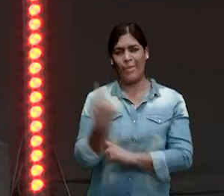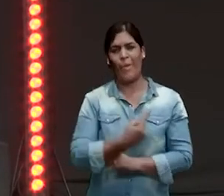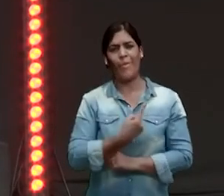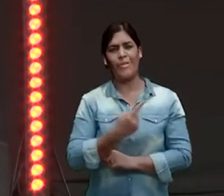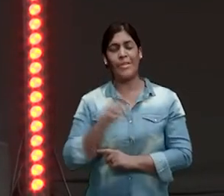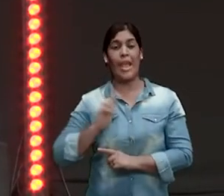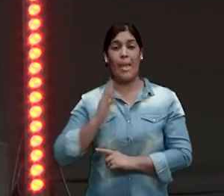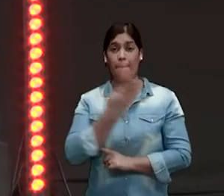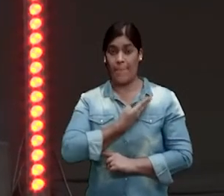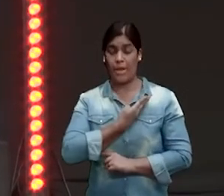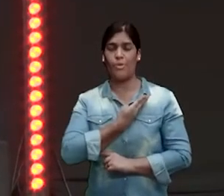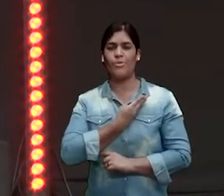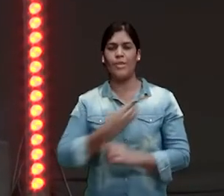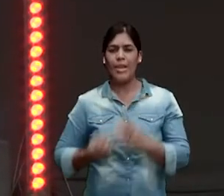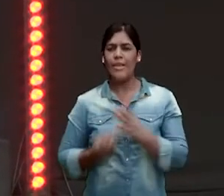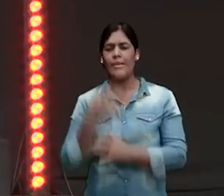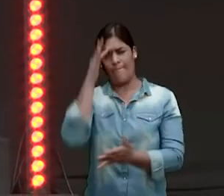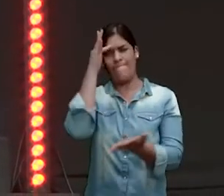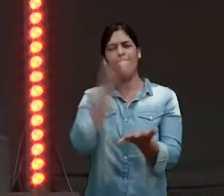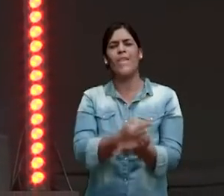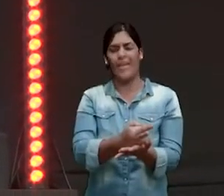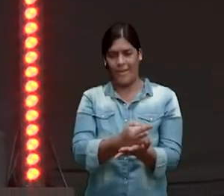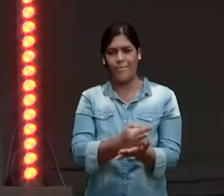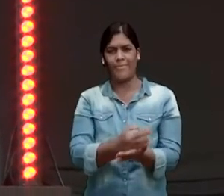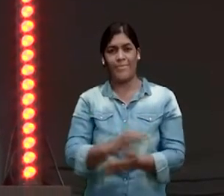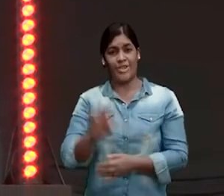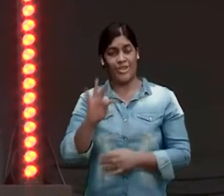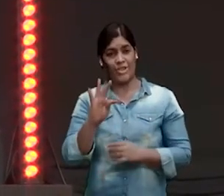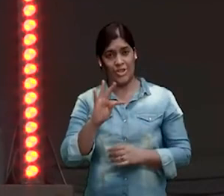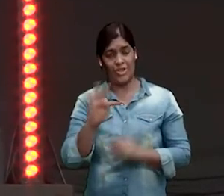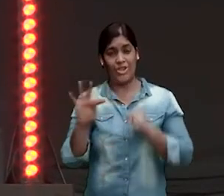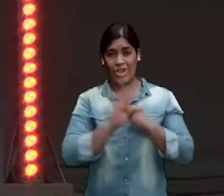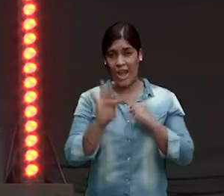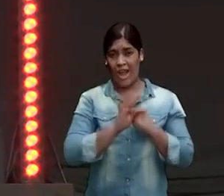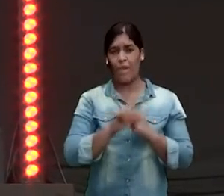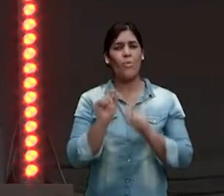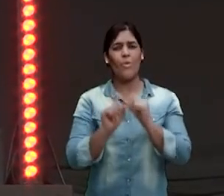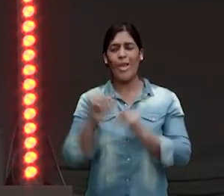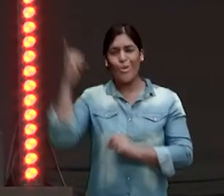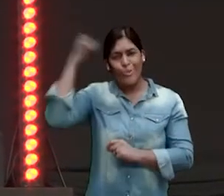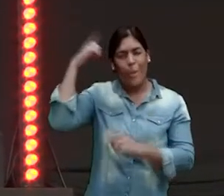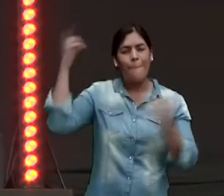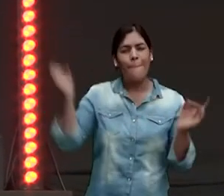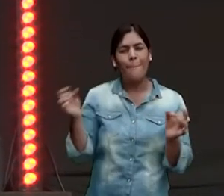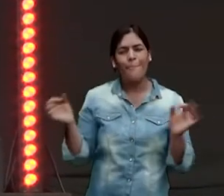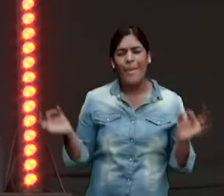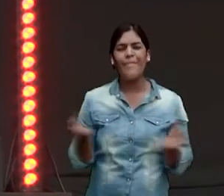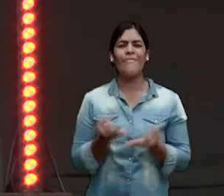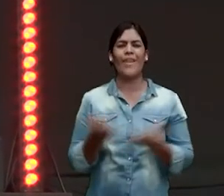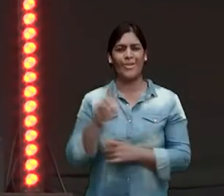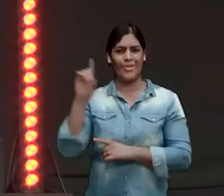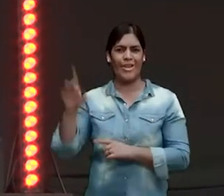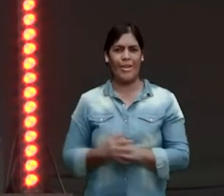Hebreus ele é o autor e consumador a fé vem Tiago vem eu tô perfeito vindo de Deus vem primeiro a